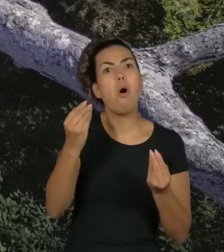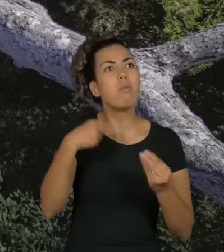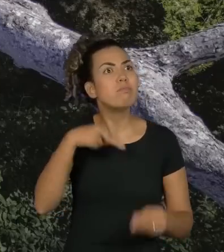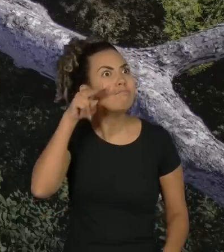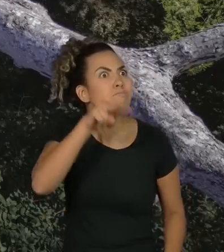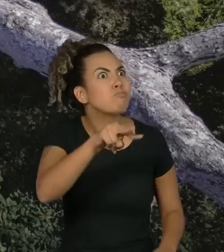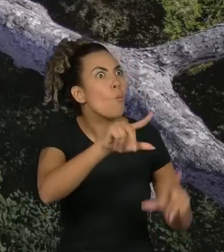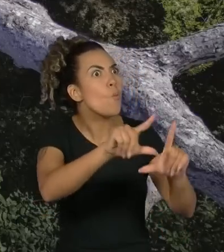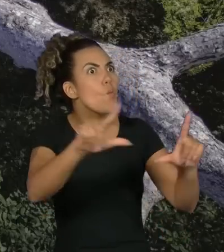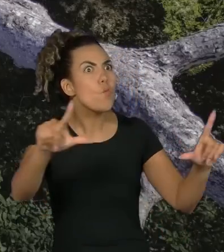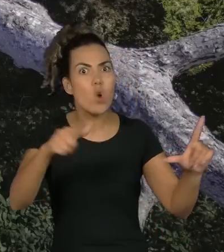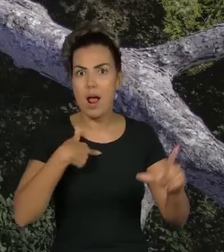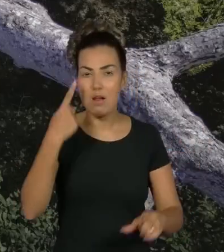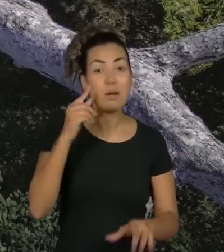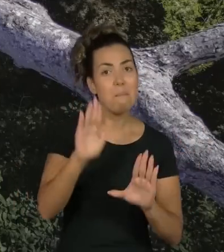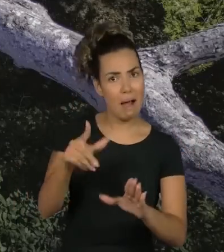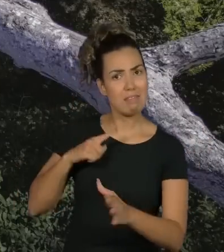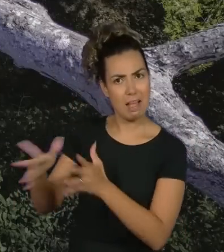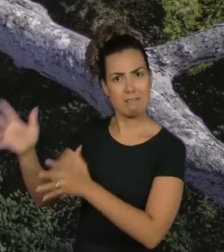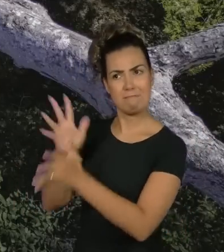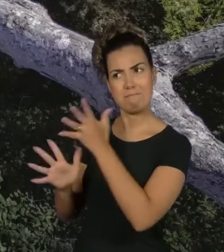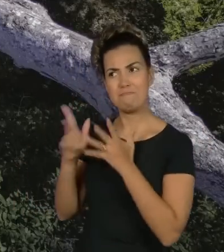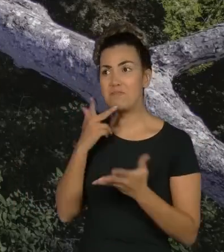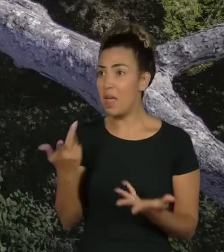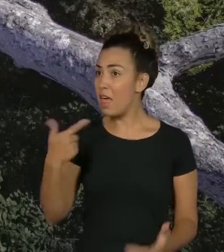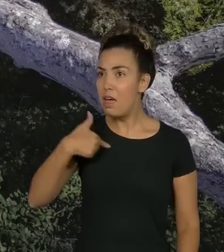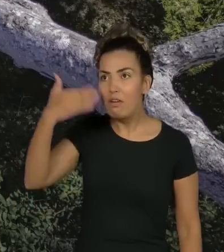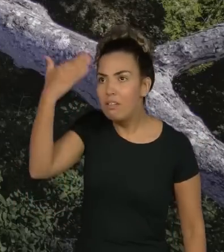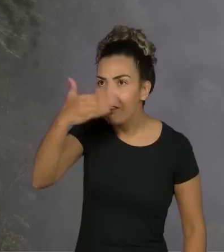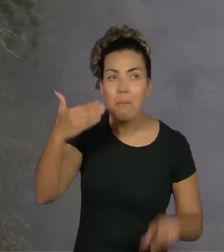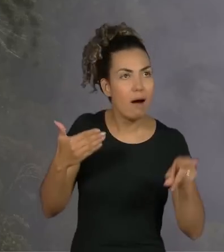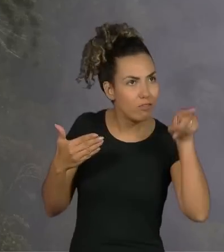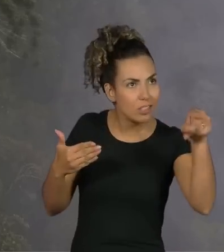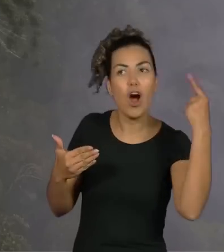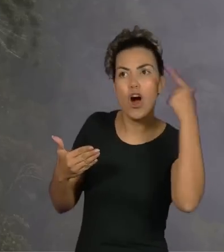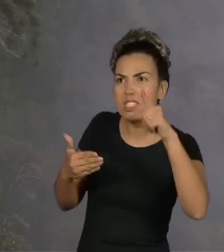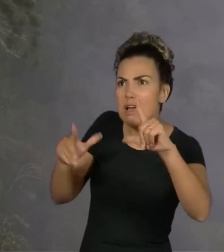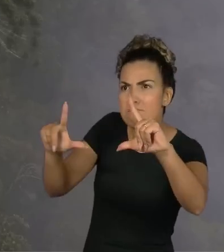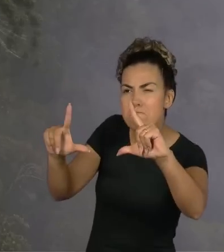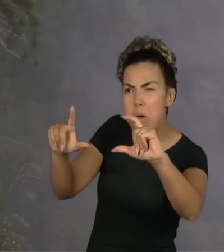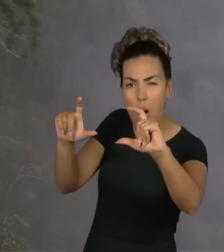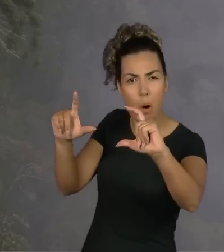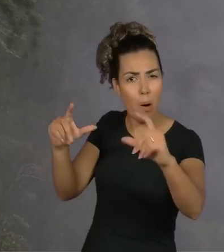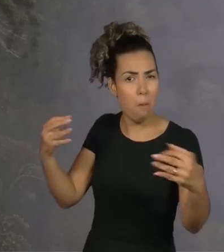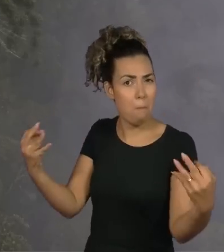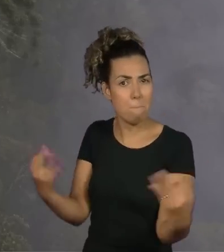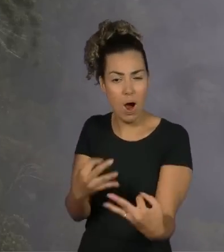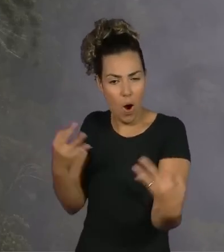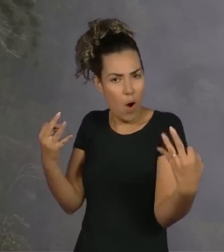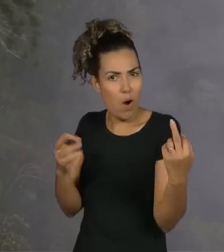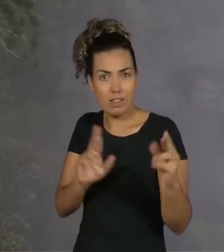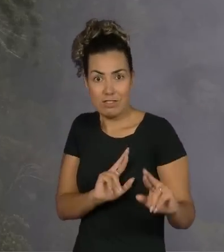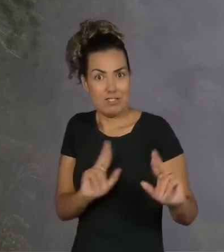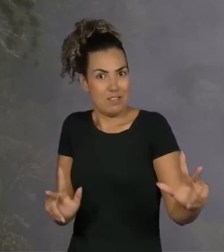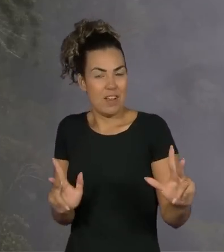fala assim, você vê coisas diferentes que outras pessoas não veem. Então acho que